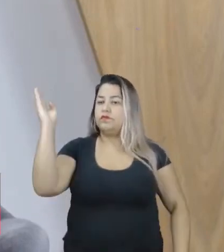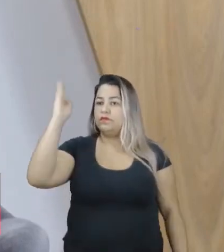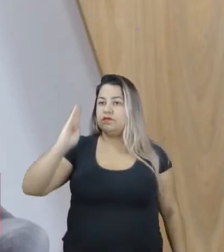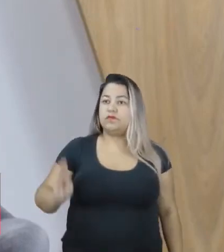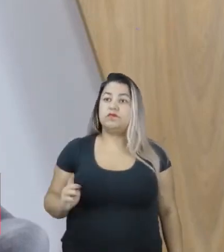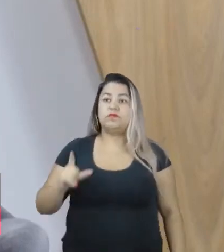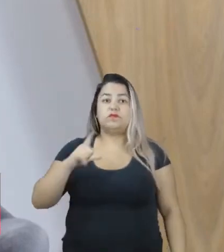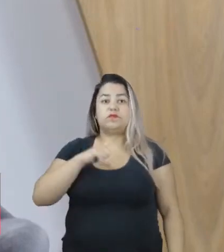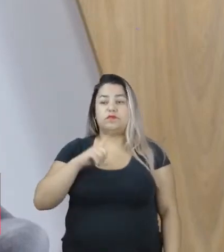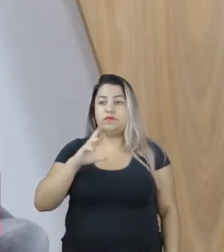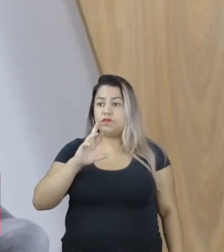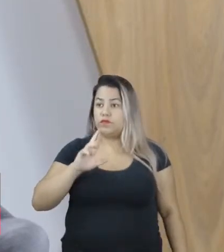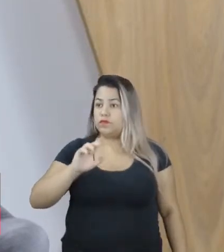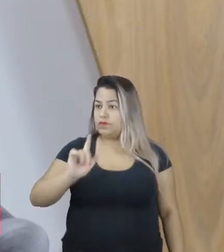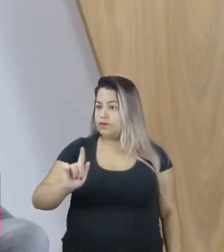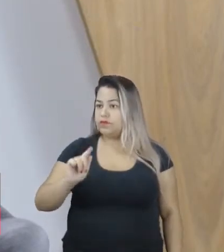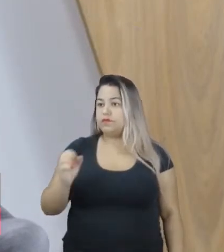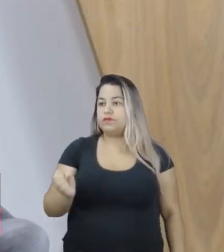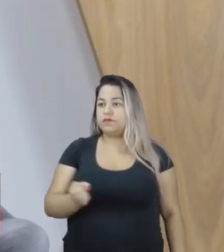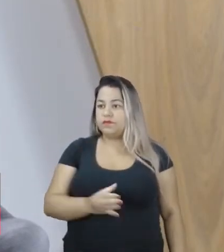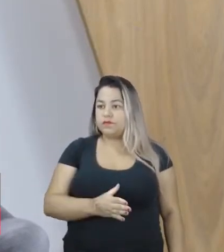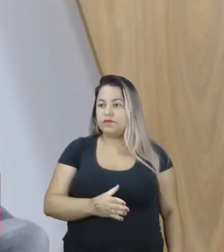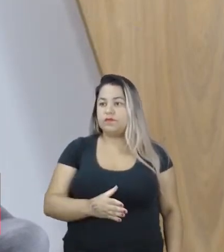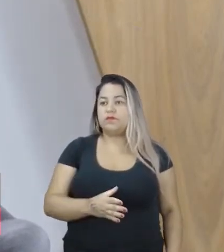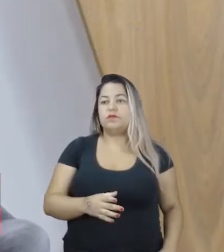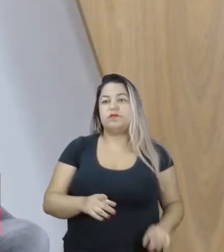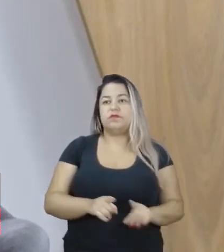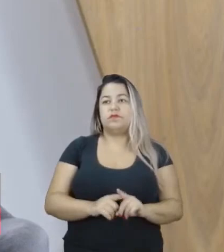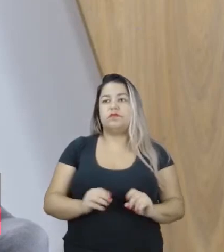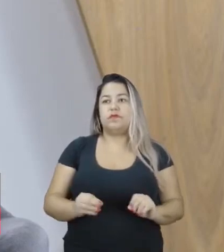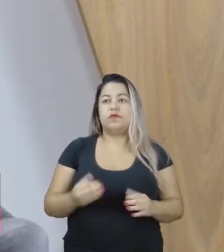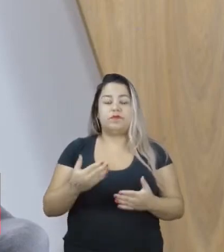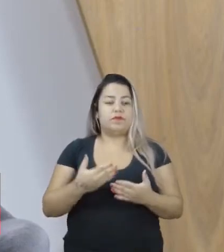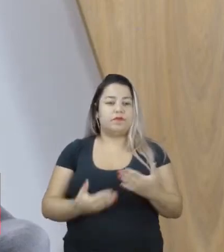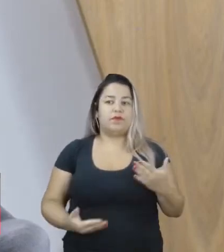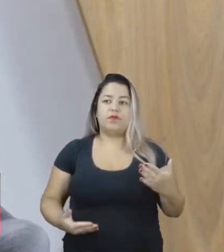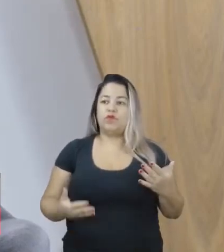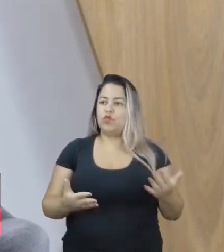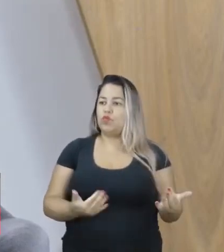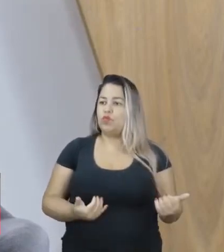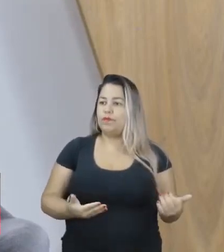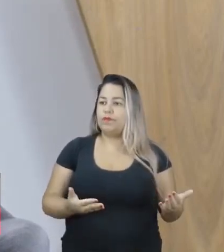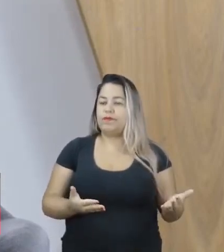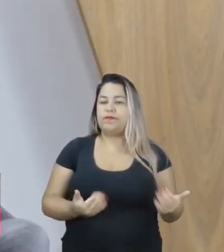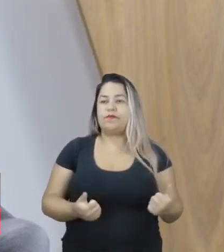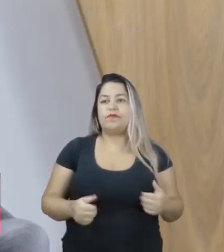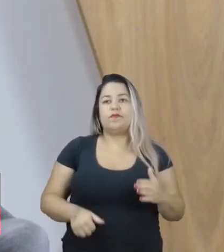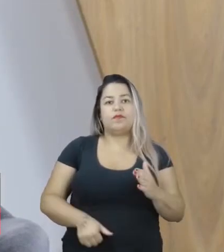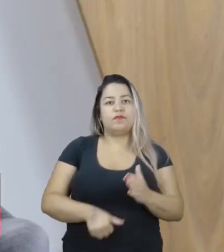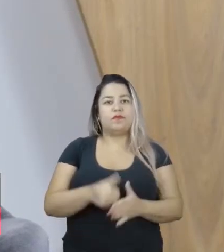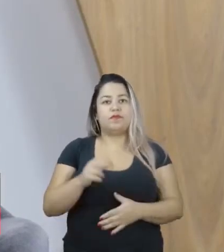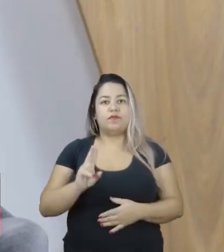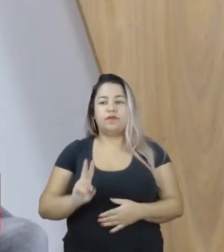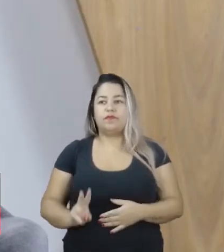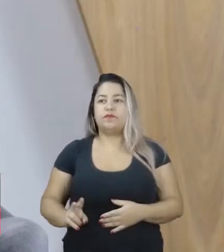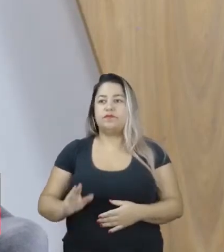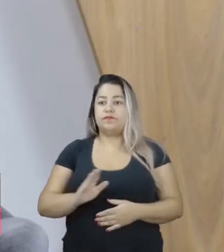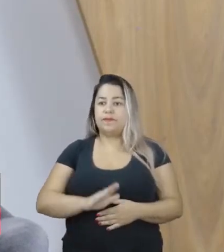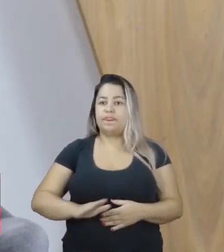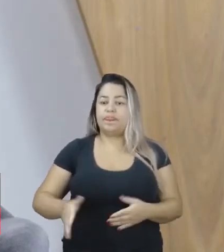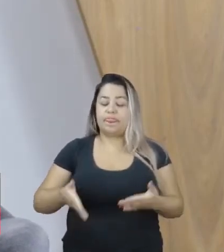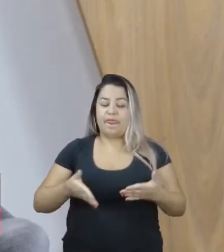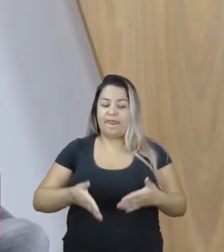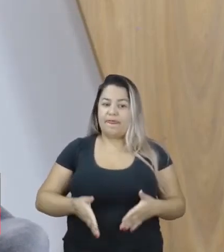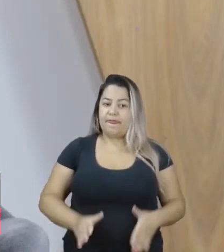nova carteira. Hoje em dia, quem está tirando é quem perdeu, jovens que estão tirando pela primeira vez, crianças que